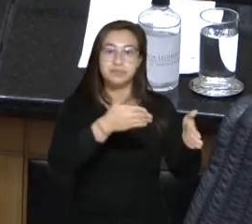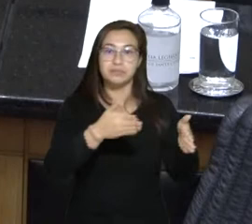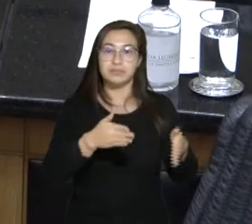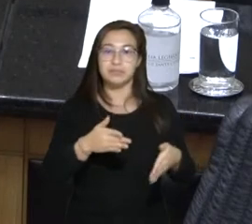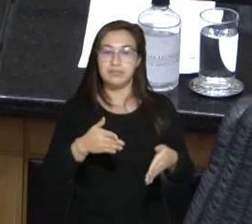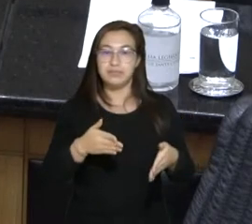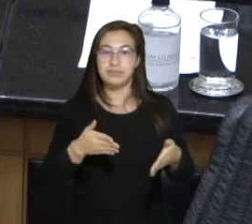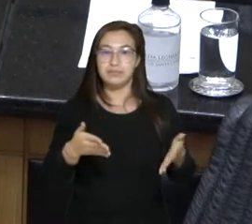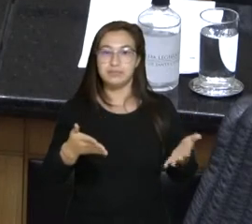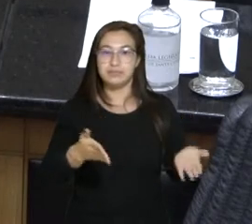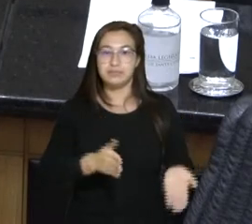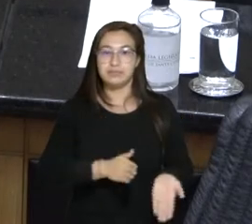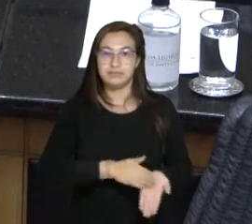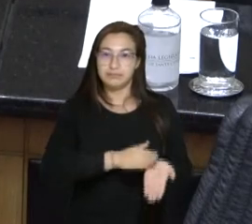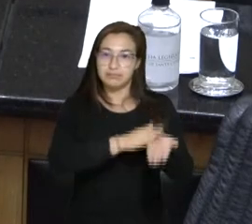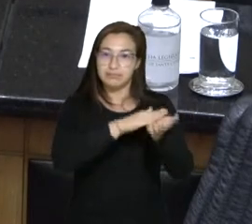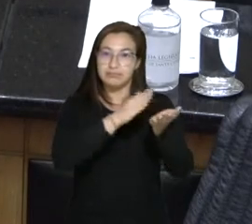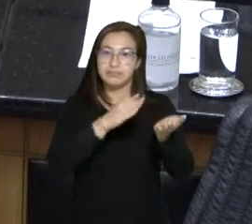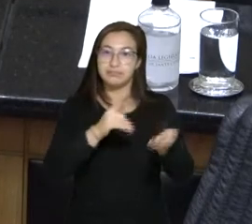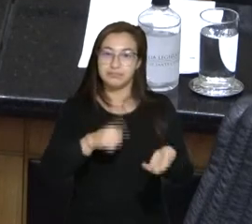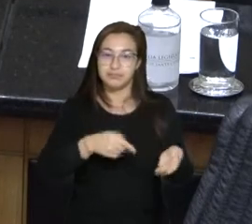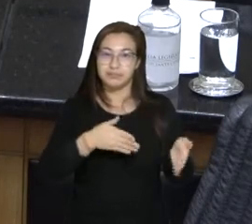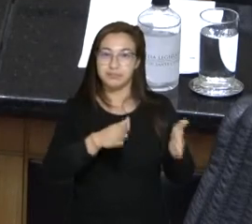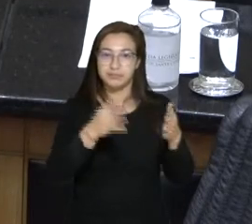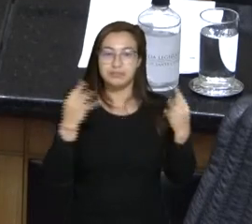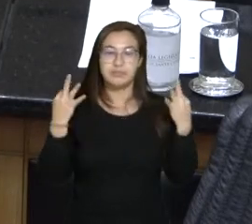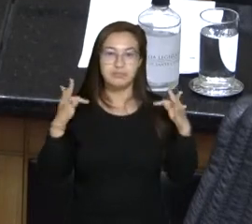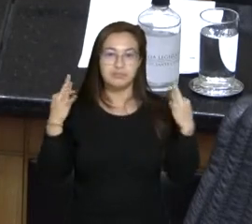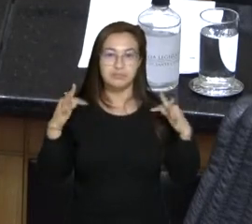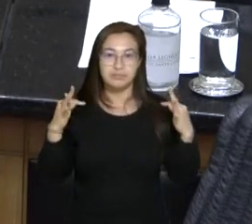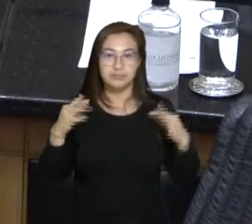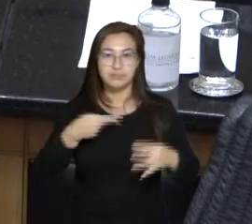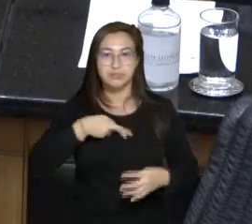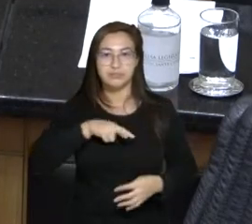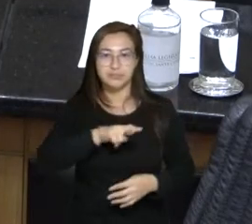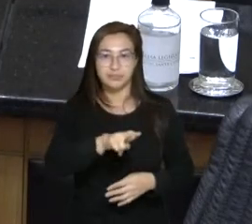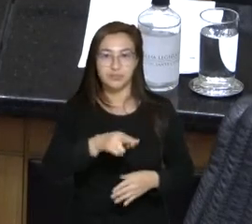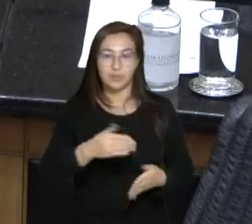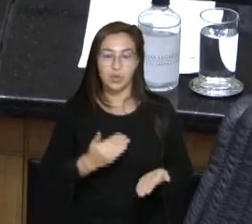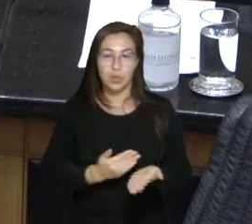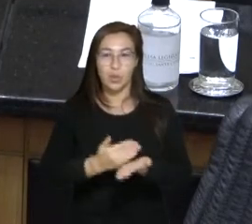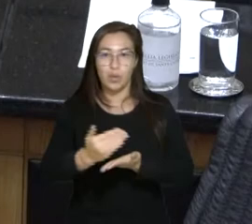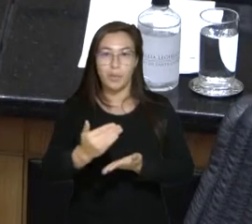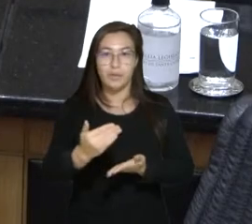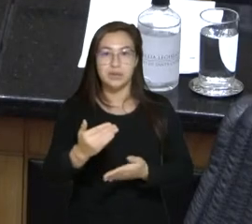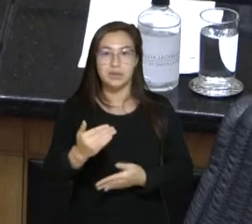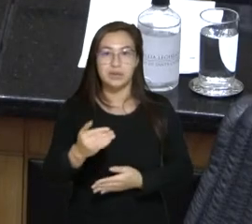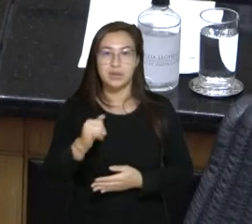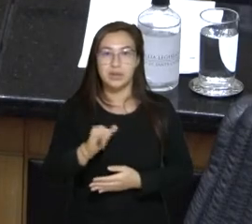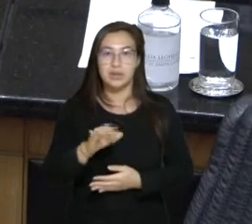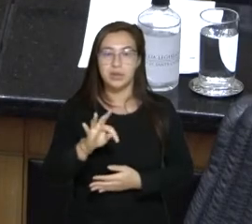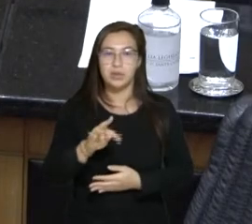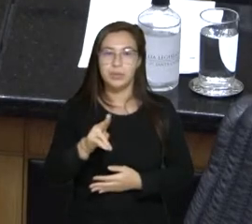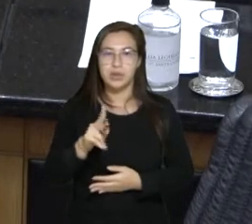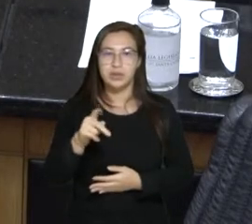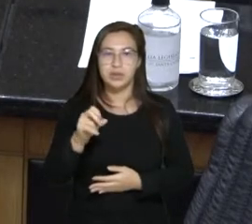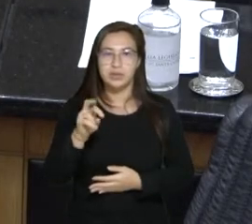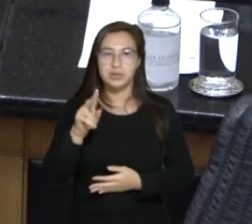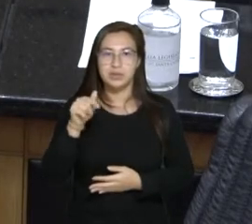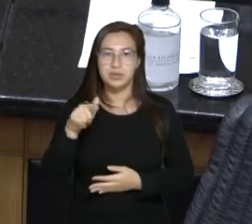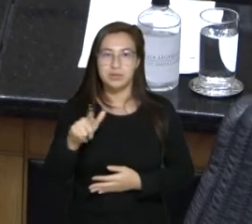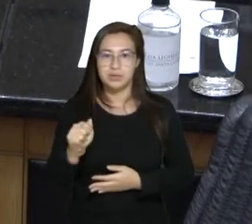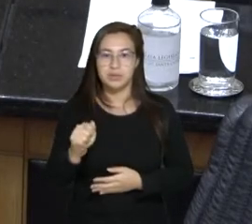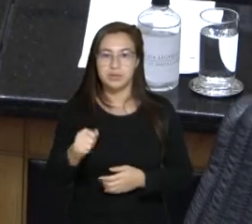que é uma rota de turismo religioso saindo de Ituporanga até Nova Trento passando por Vidal